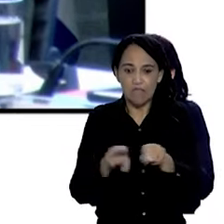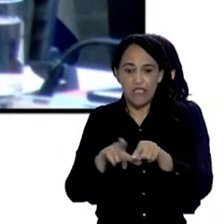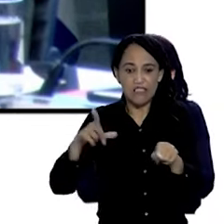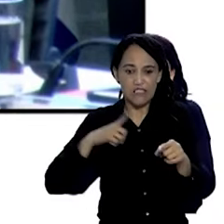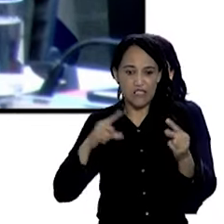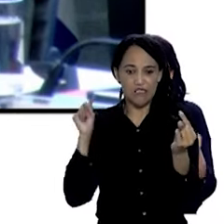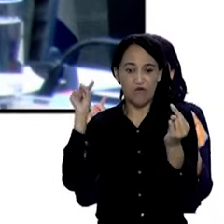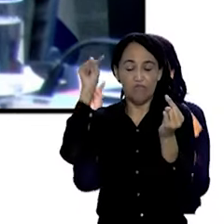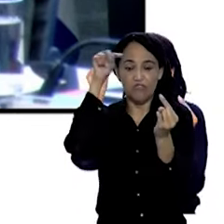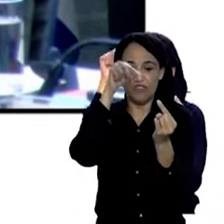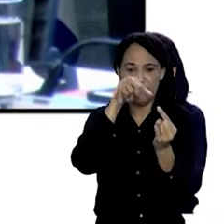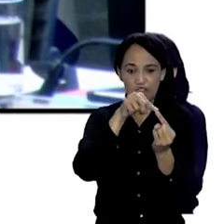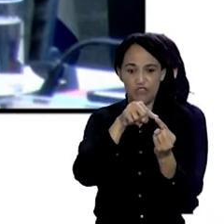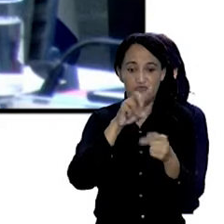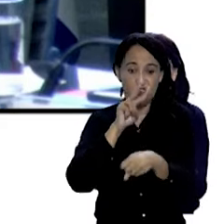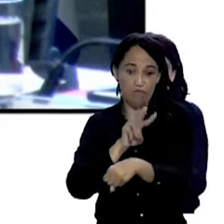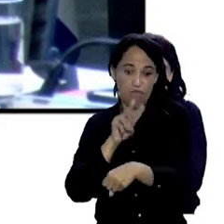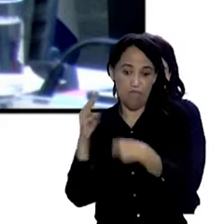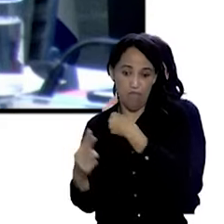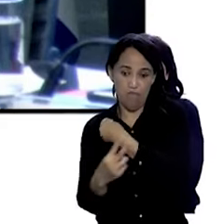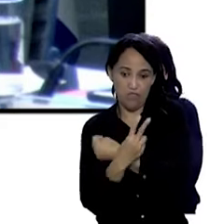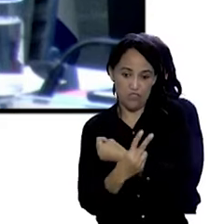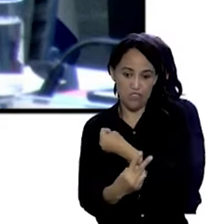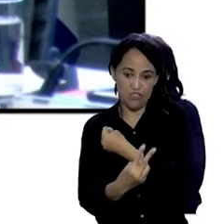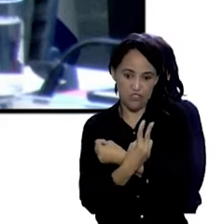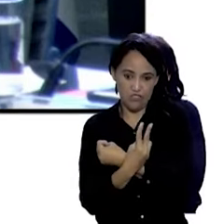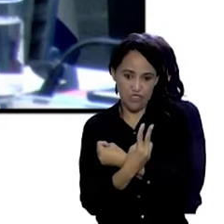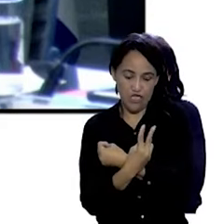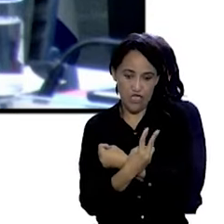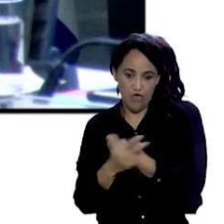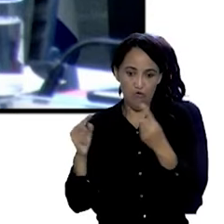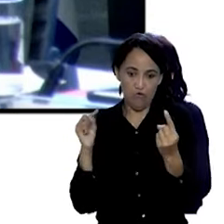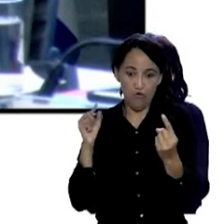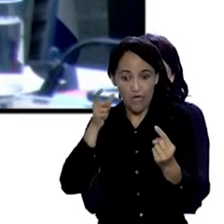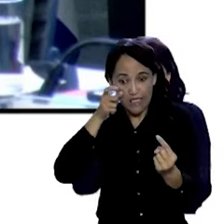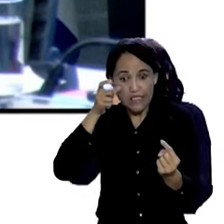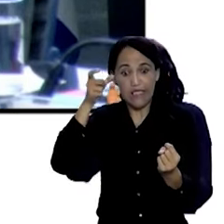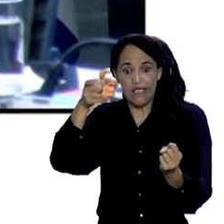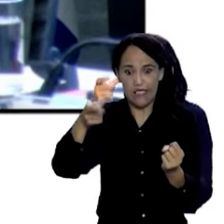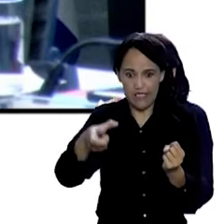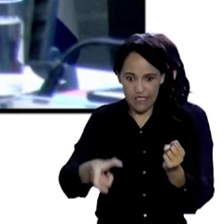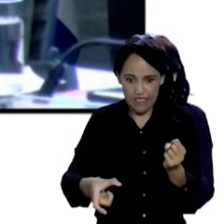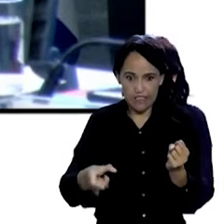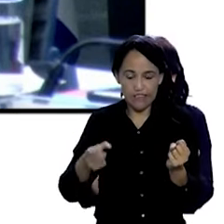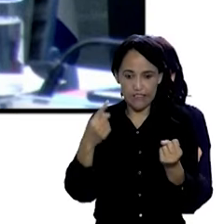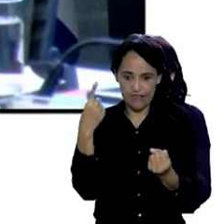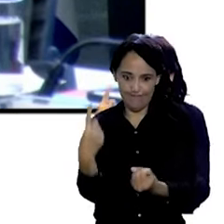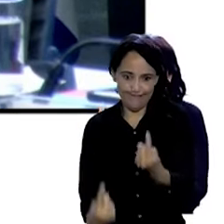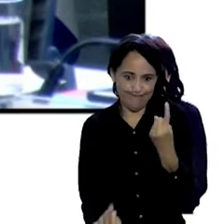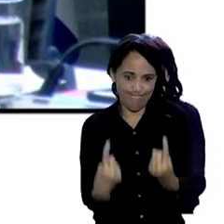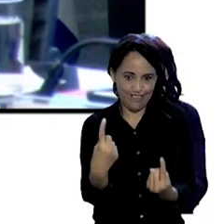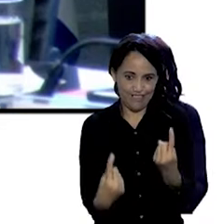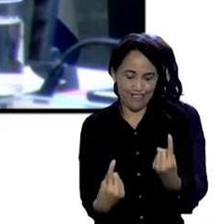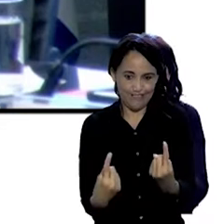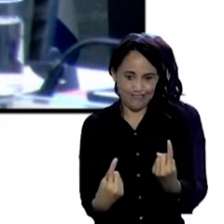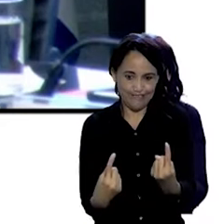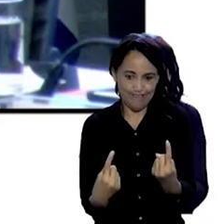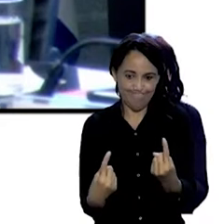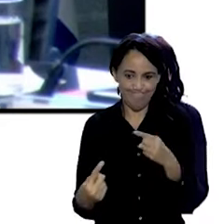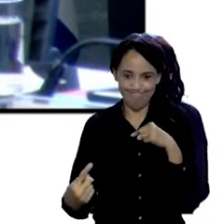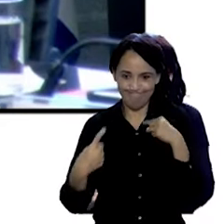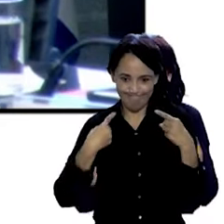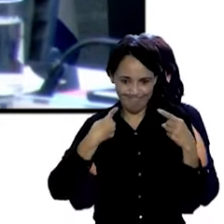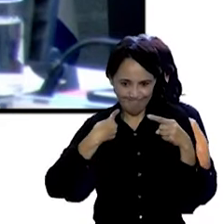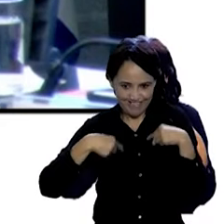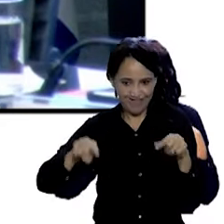partes em conflito proporcionando-lhes uma solução correta quais são filtros